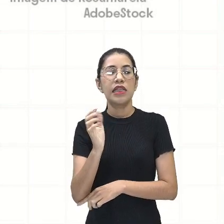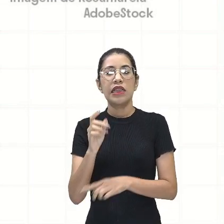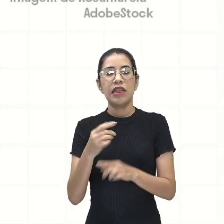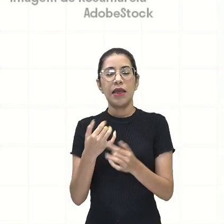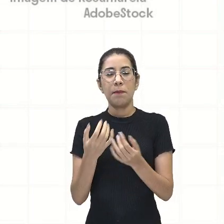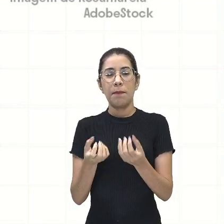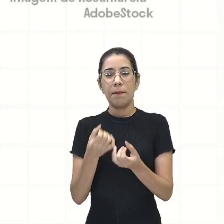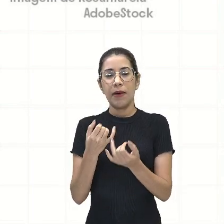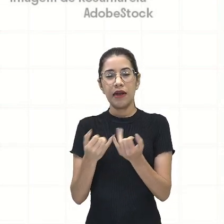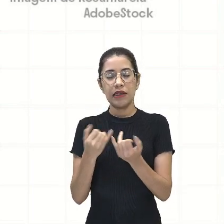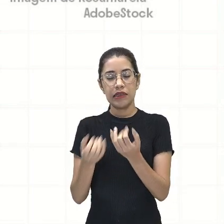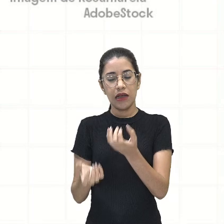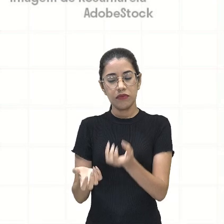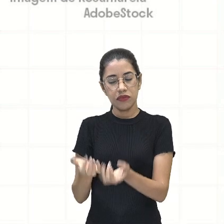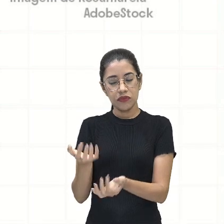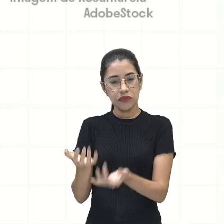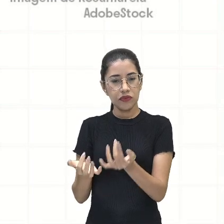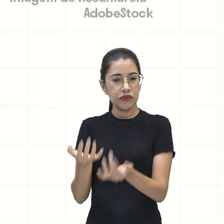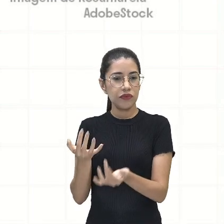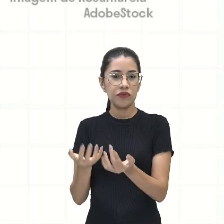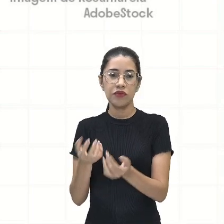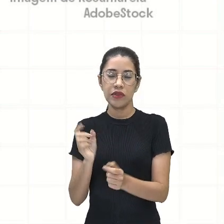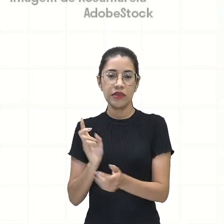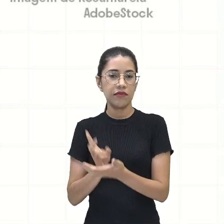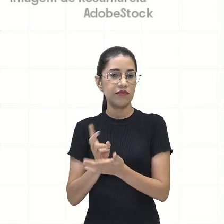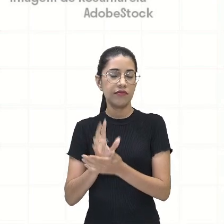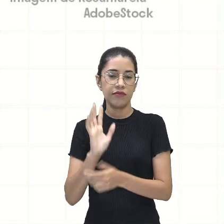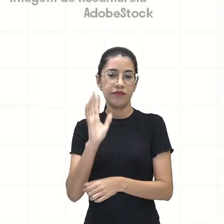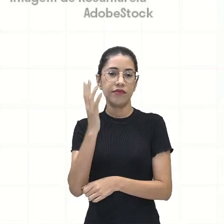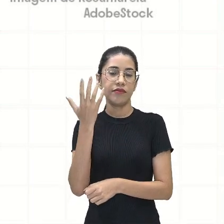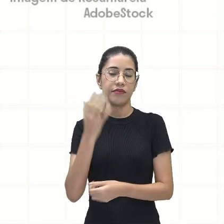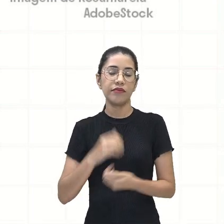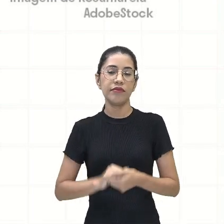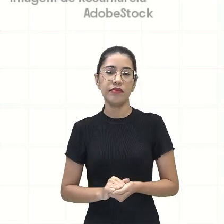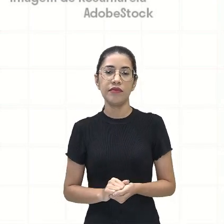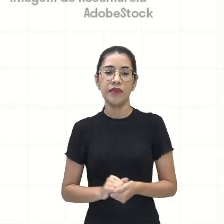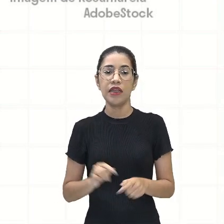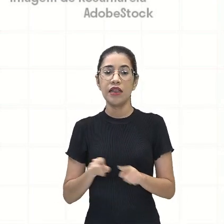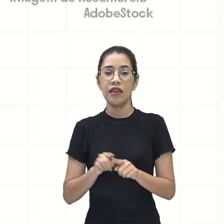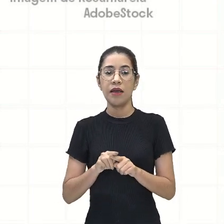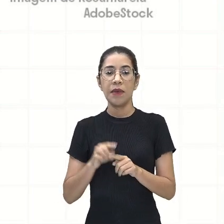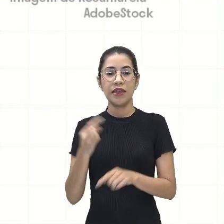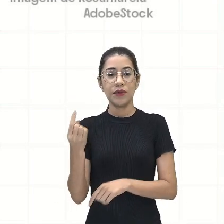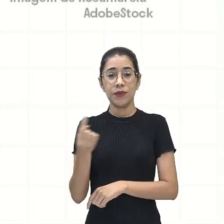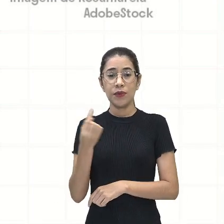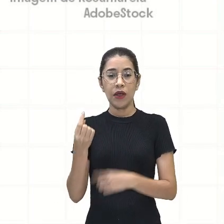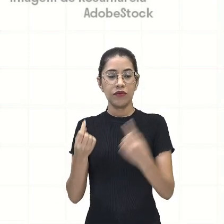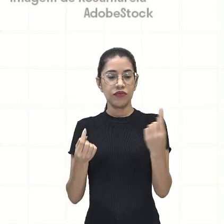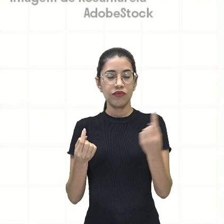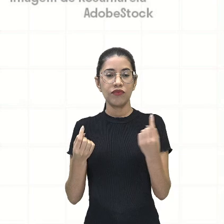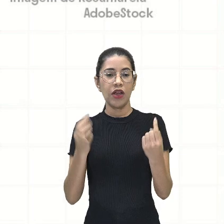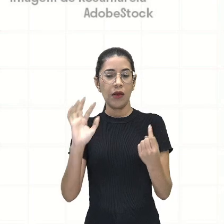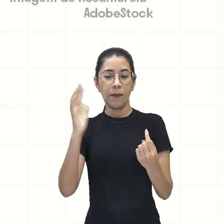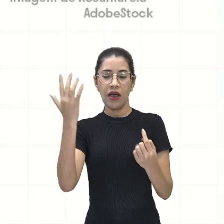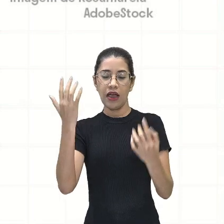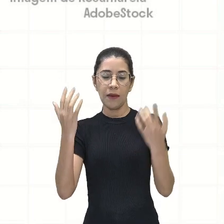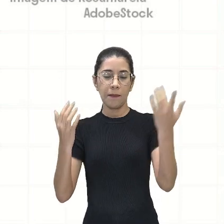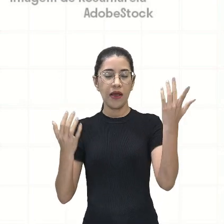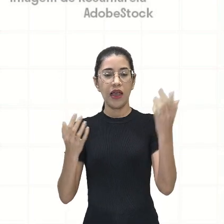de queimadas, que acontece muito aí na região do cerrado. As árvores, elas são isoladas, diferentes da